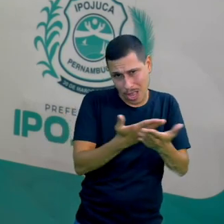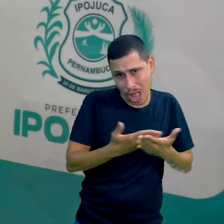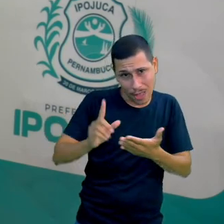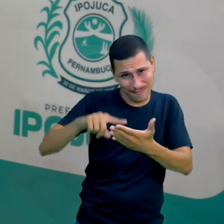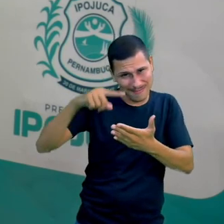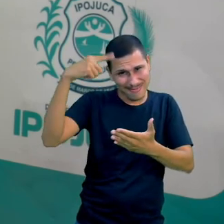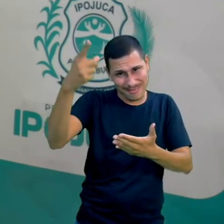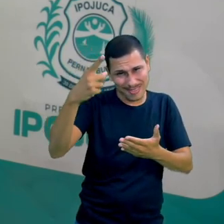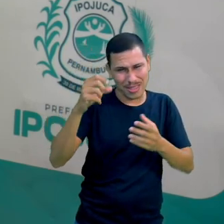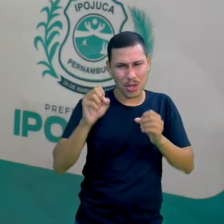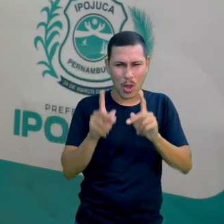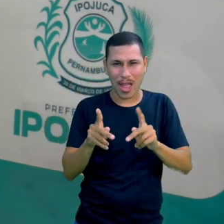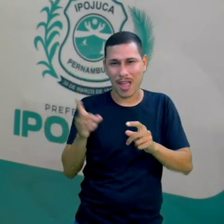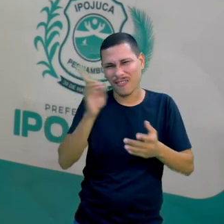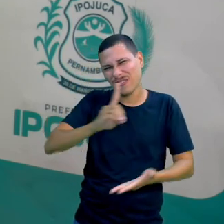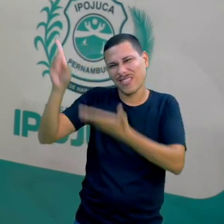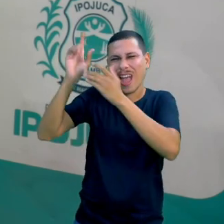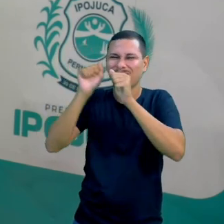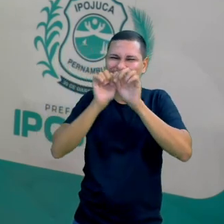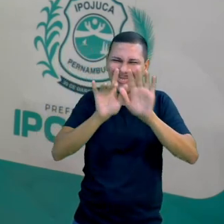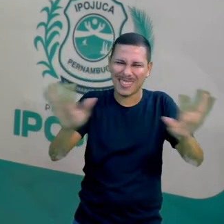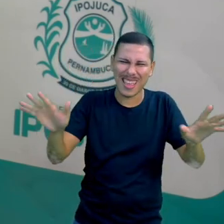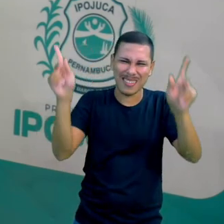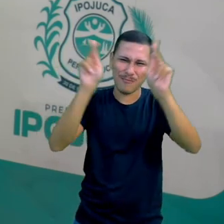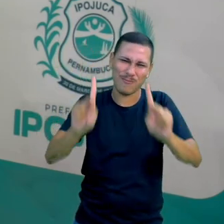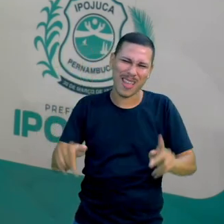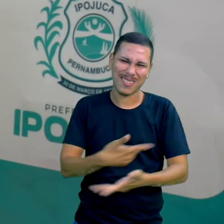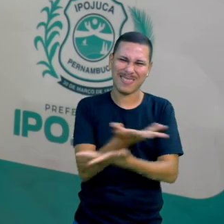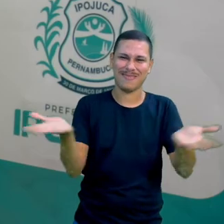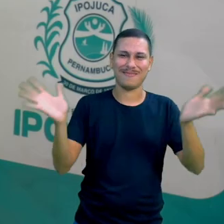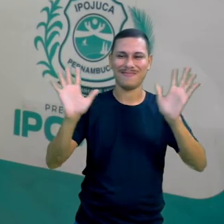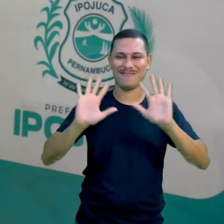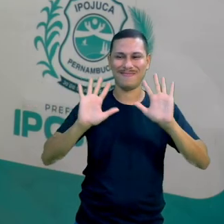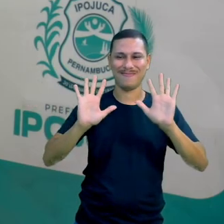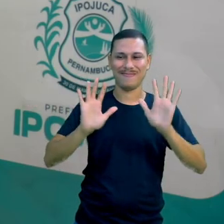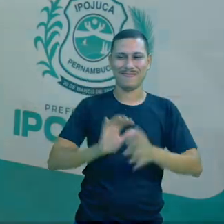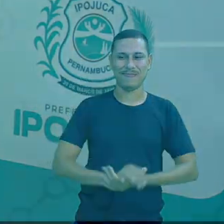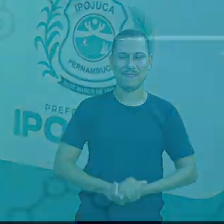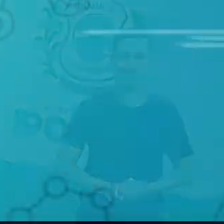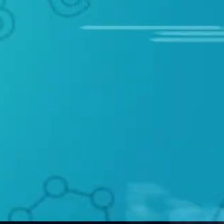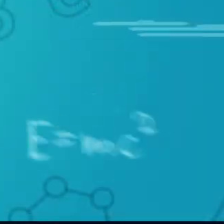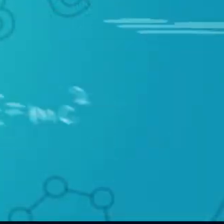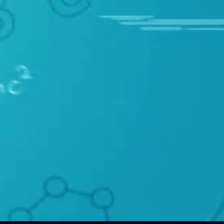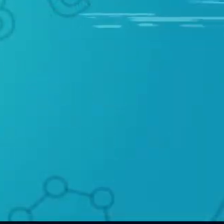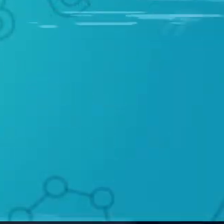na próxima aula. Fique com Deus, fique na paz e até mais.